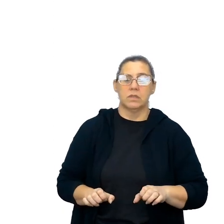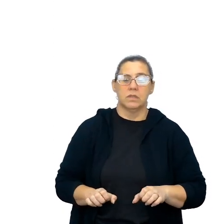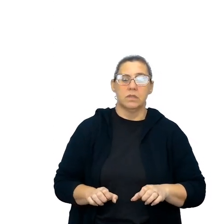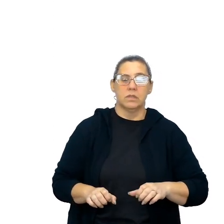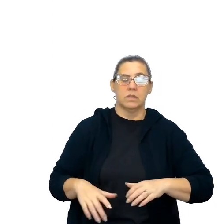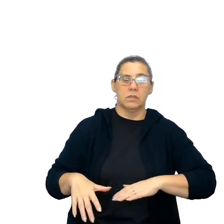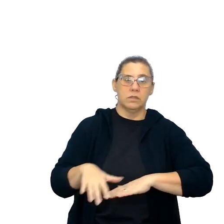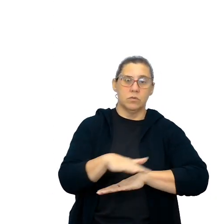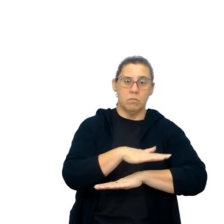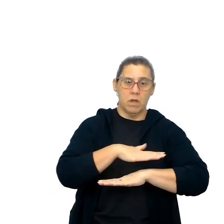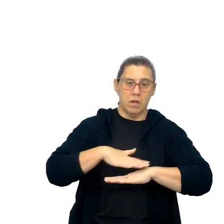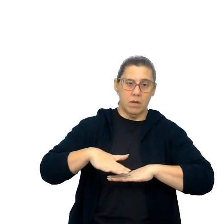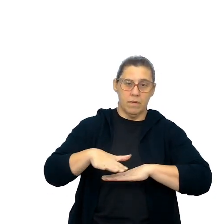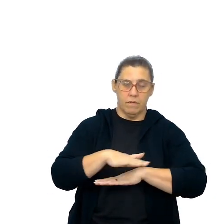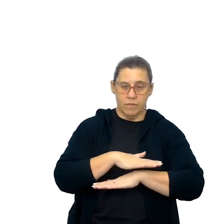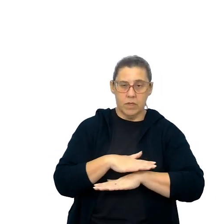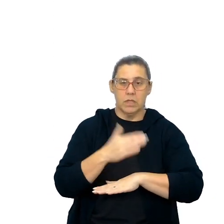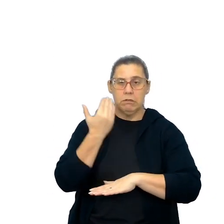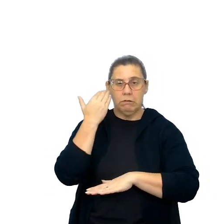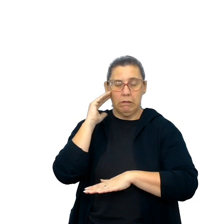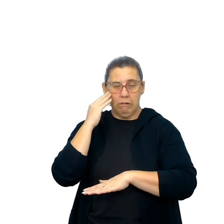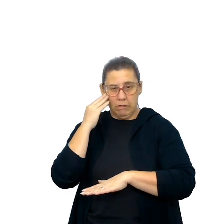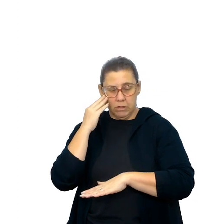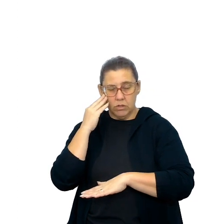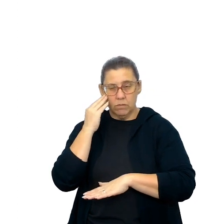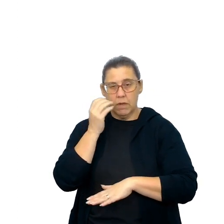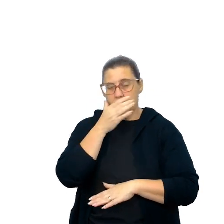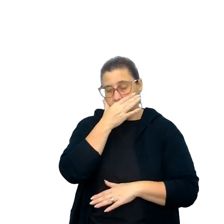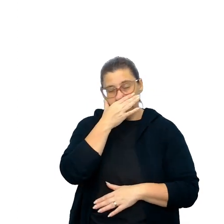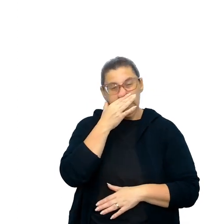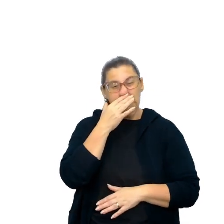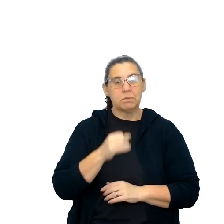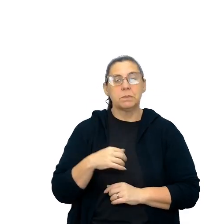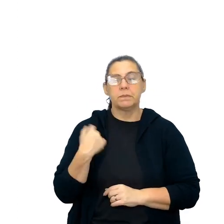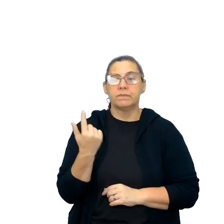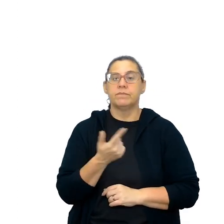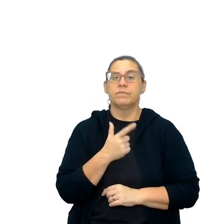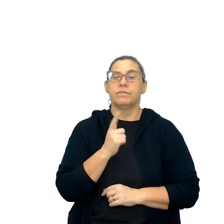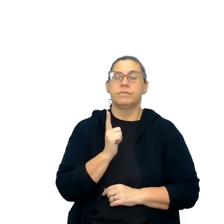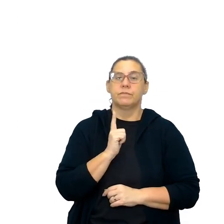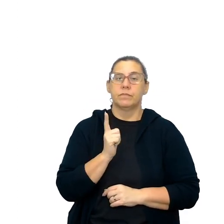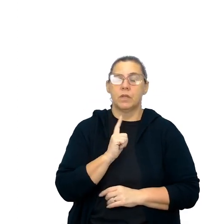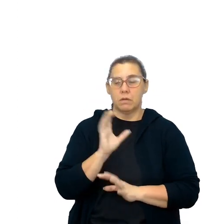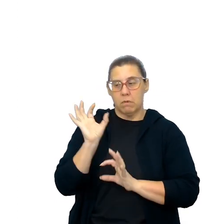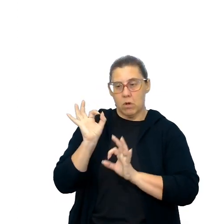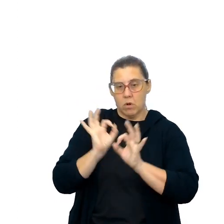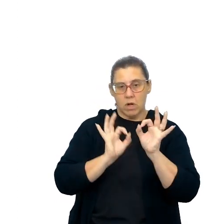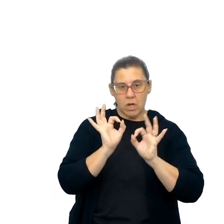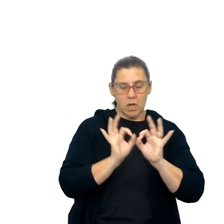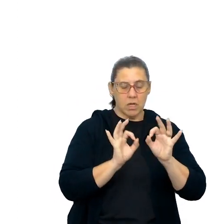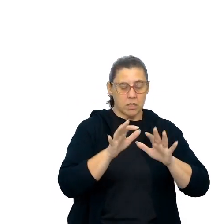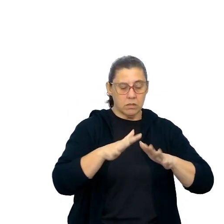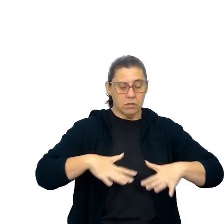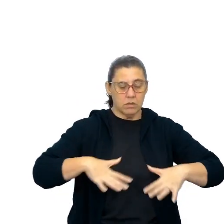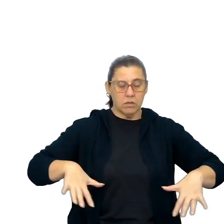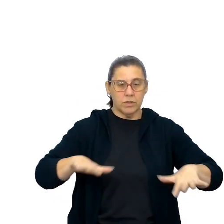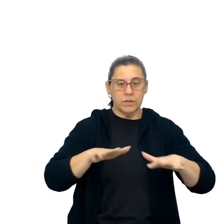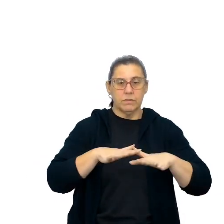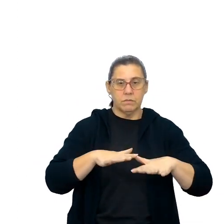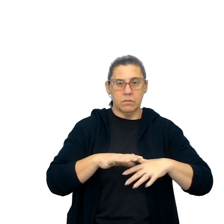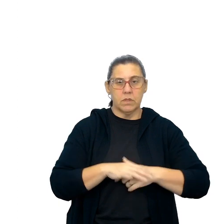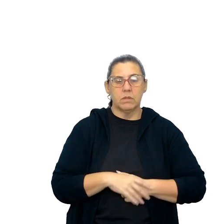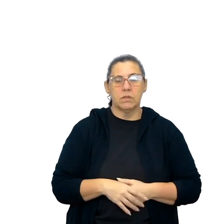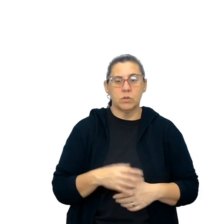superfície, de noção de superfície que nós temos a organização espacial